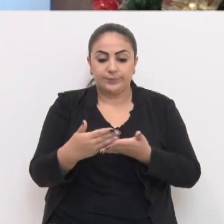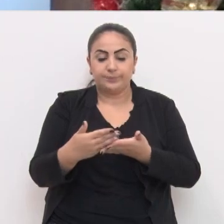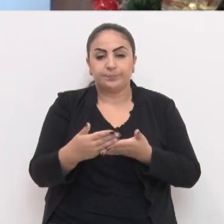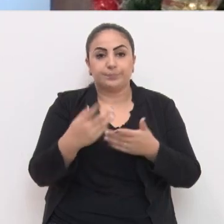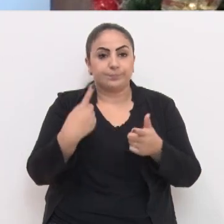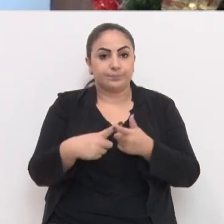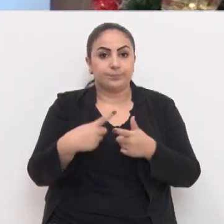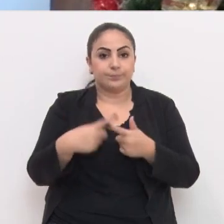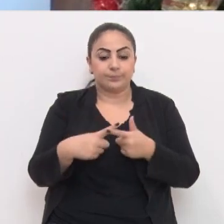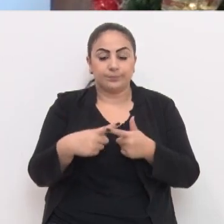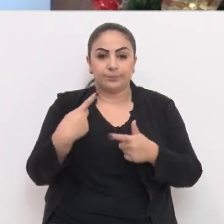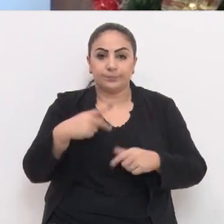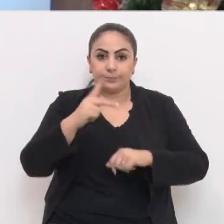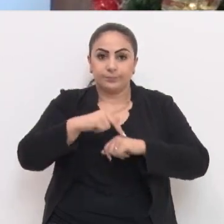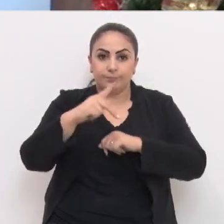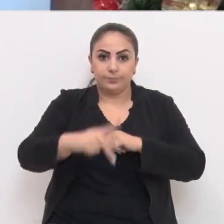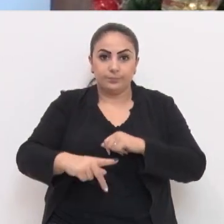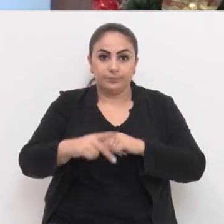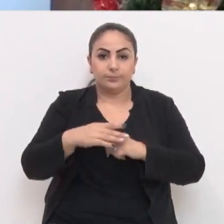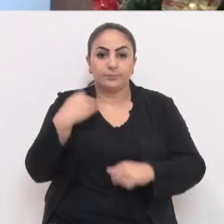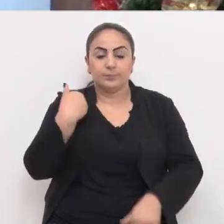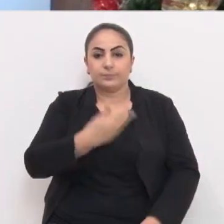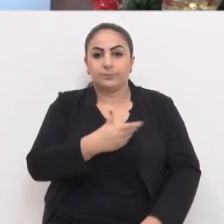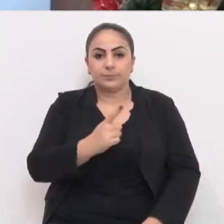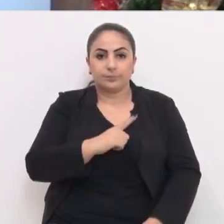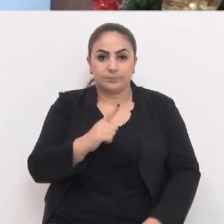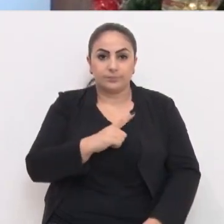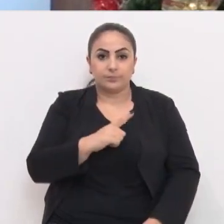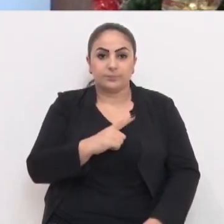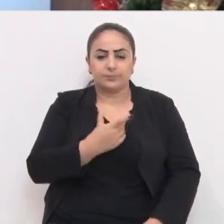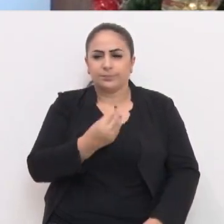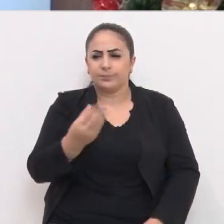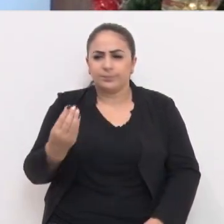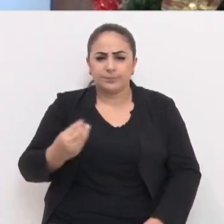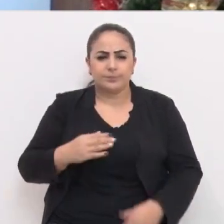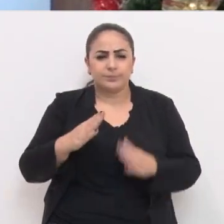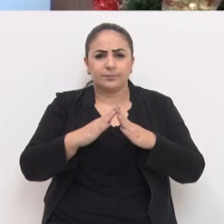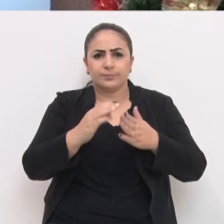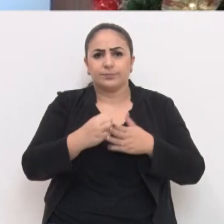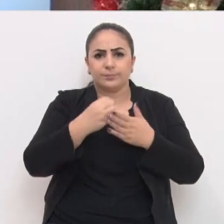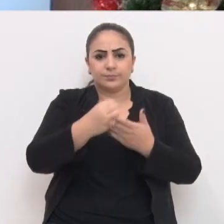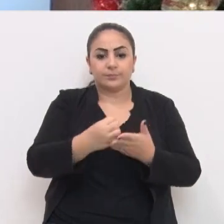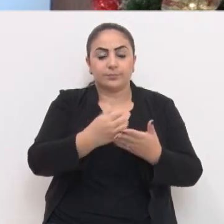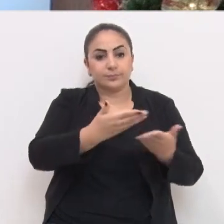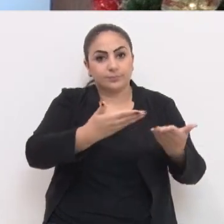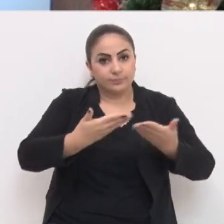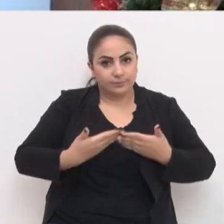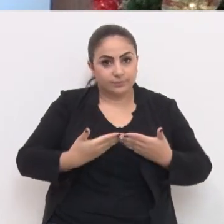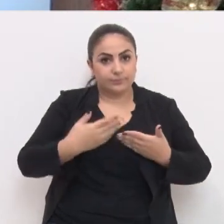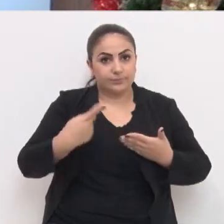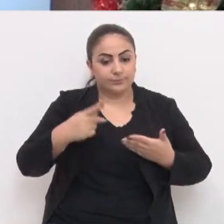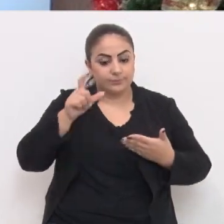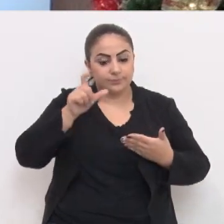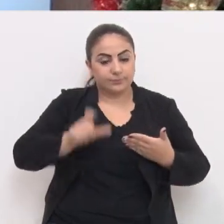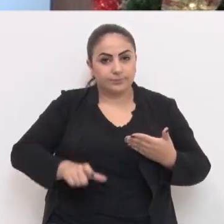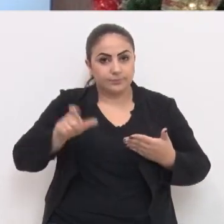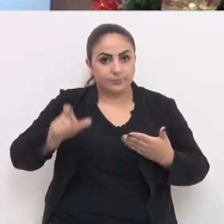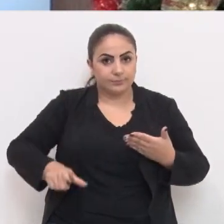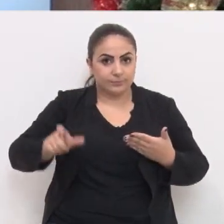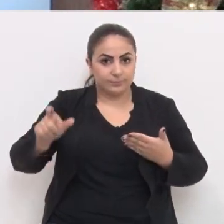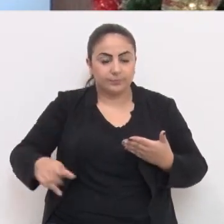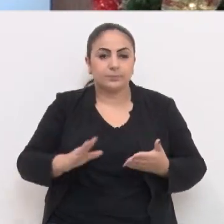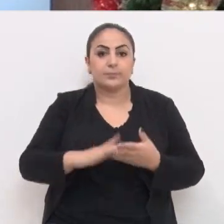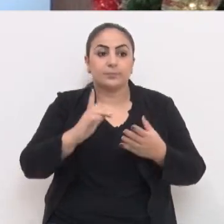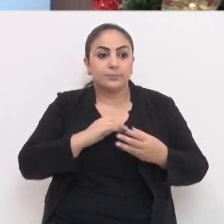iniciativa, pois aqui em Passo Fundo nós temos várias casas de apoio que acolhem essas